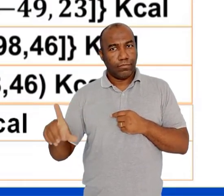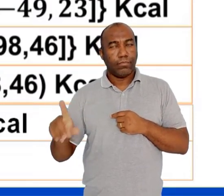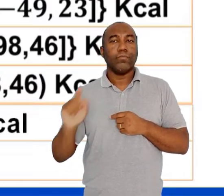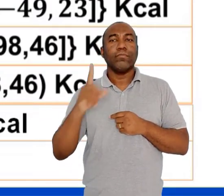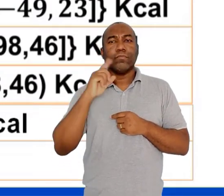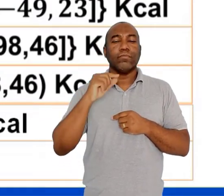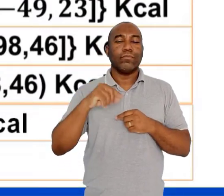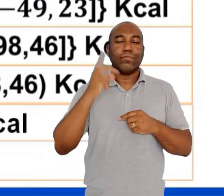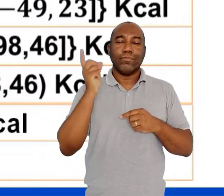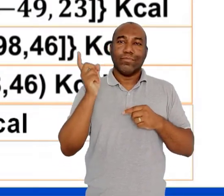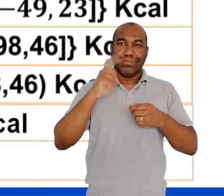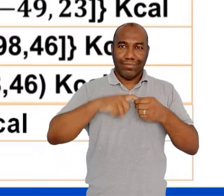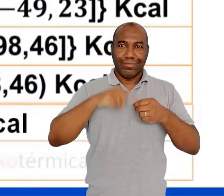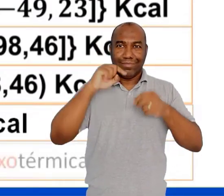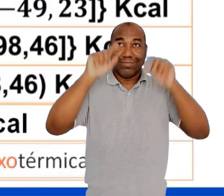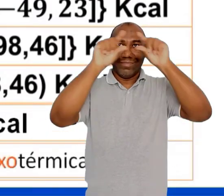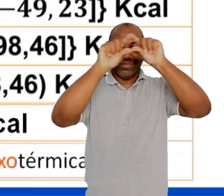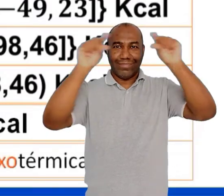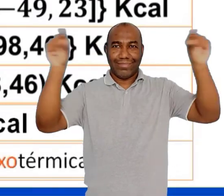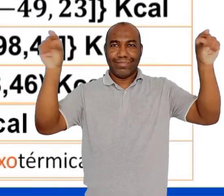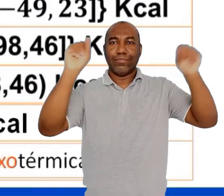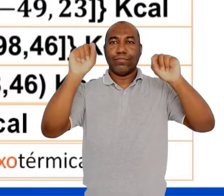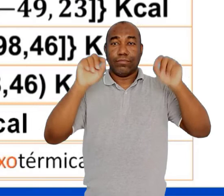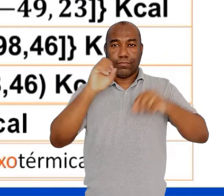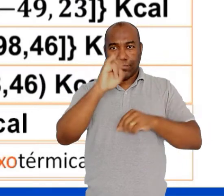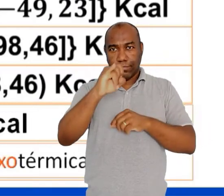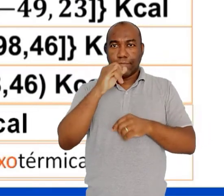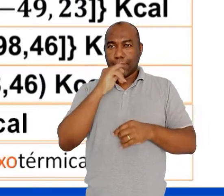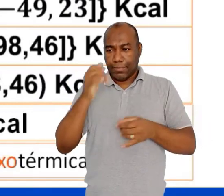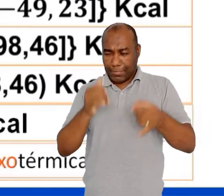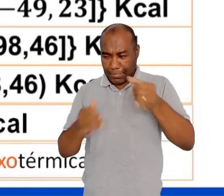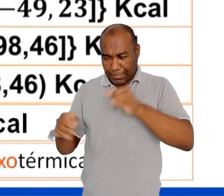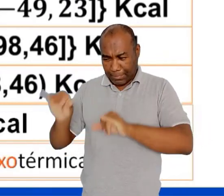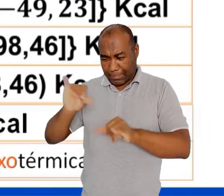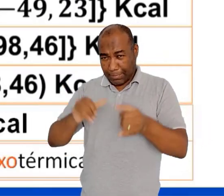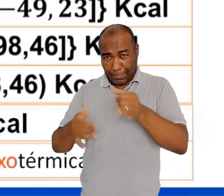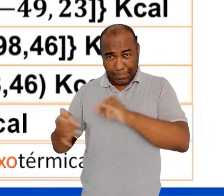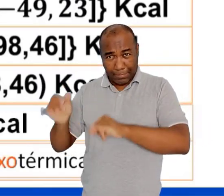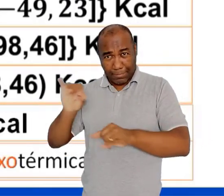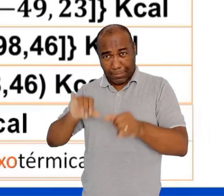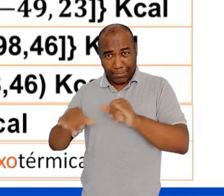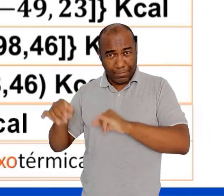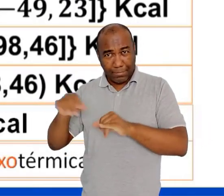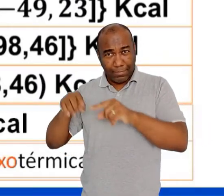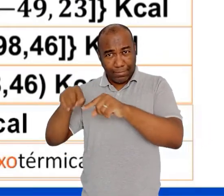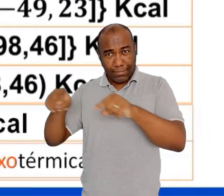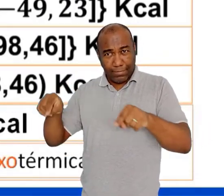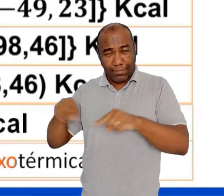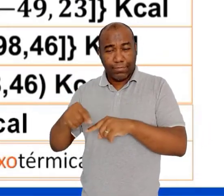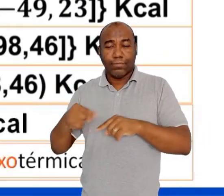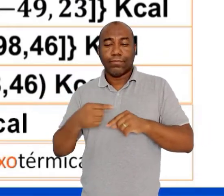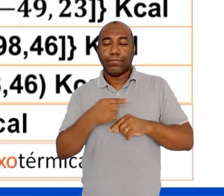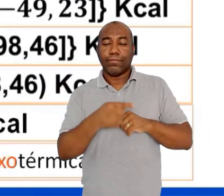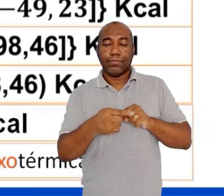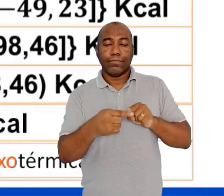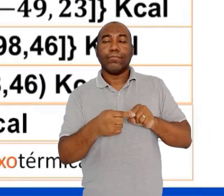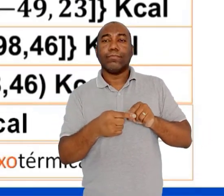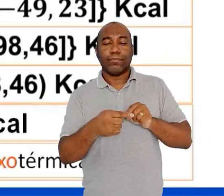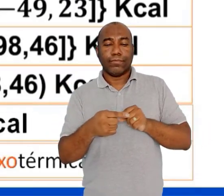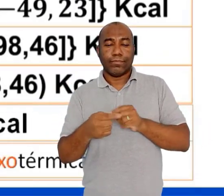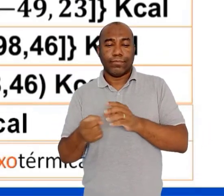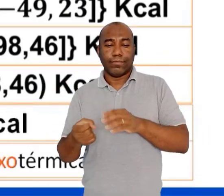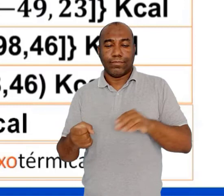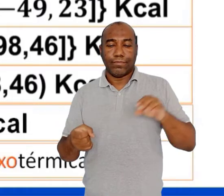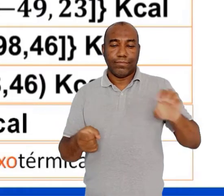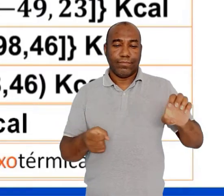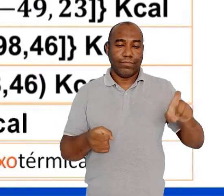aqui lá no laboratório, provavelmente ela ia esquentar o ambiente, porque na reação química exotérmica libera calor para